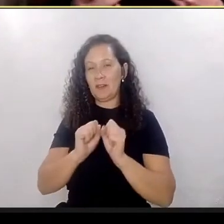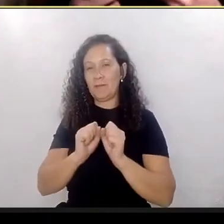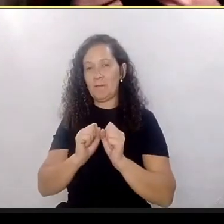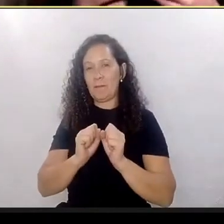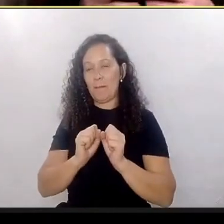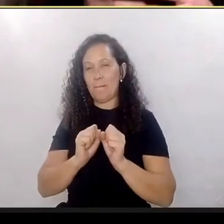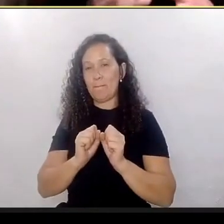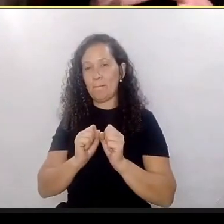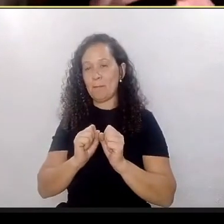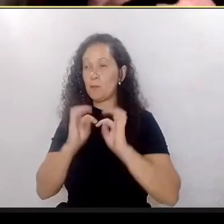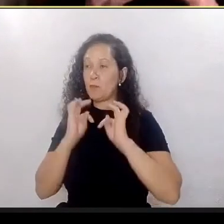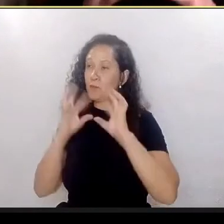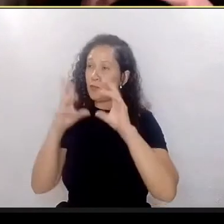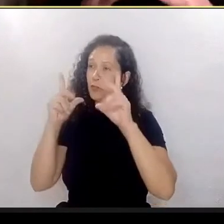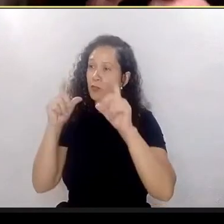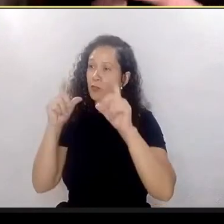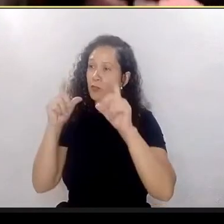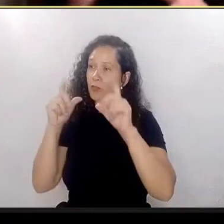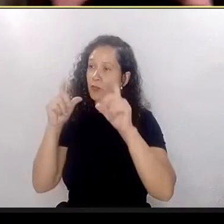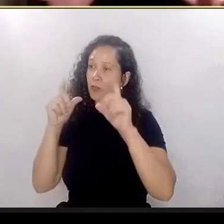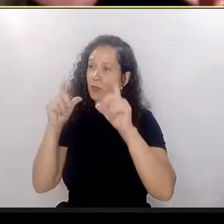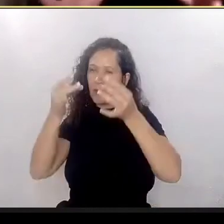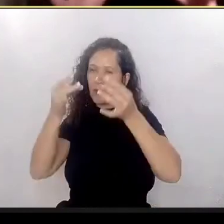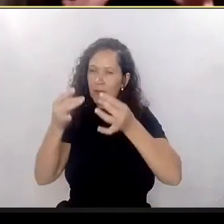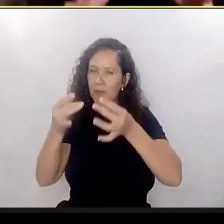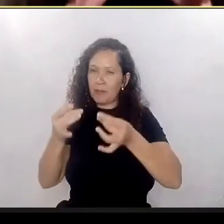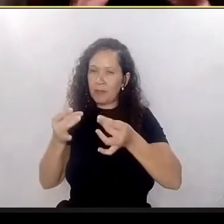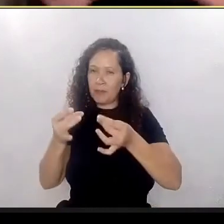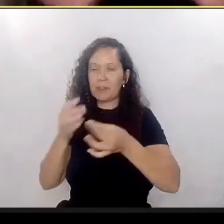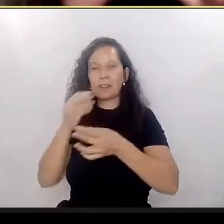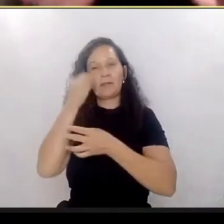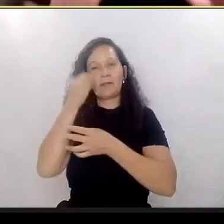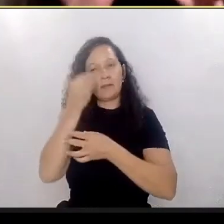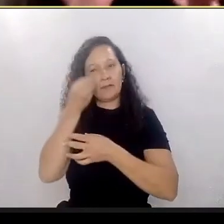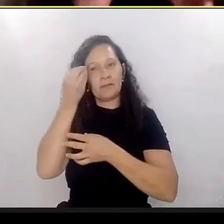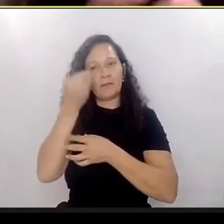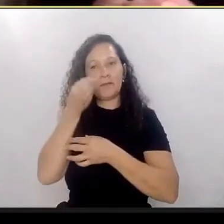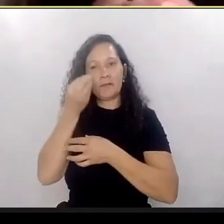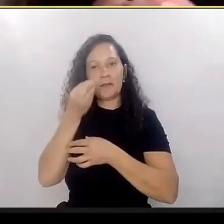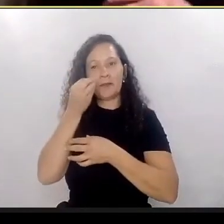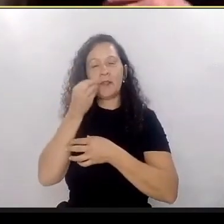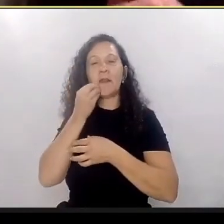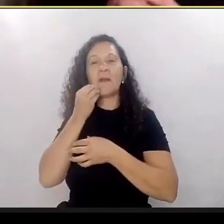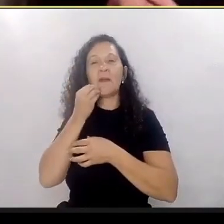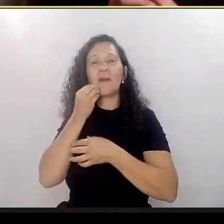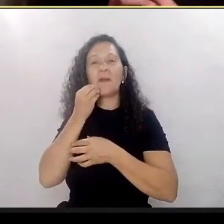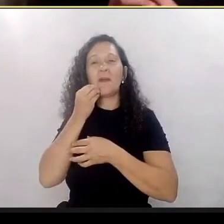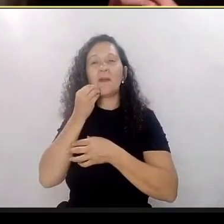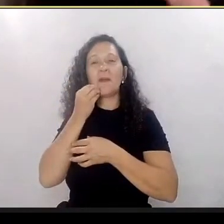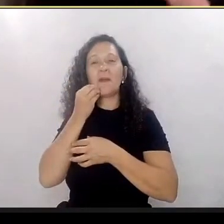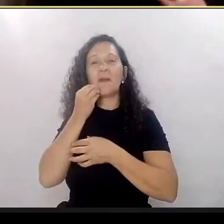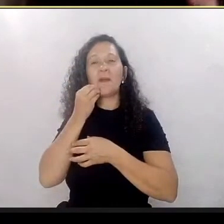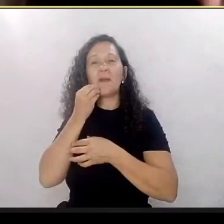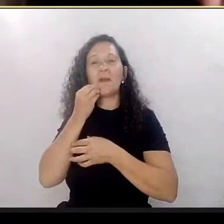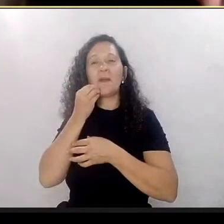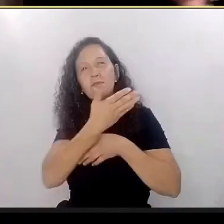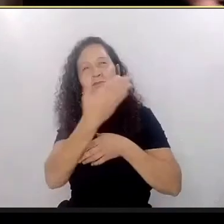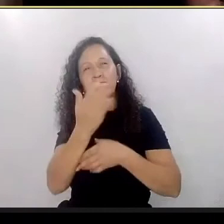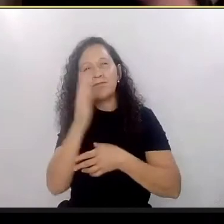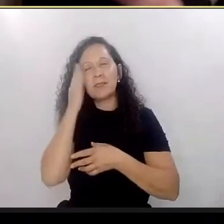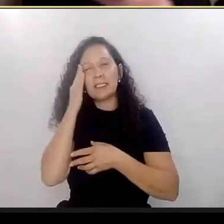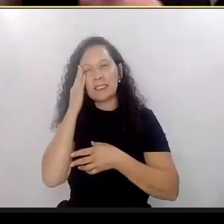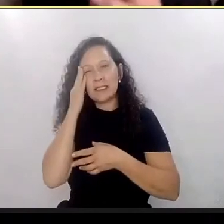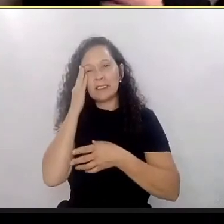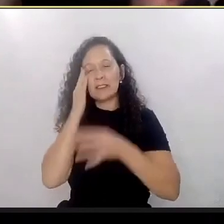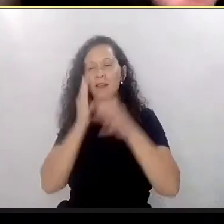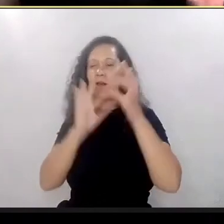muito mais detalhadas. Eu tentei dar uma pincelada para ver se fazia sentido para vocês. Mas, se quiser dar uma. É